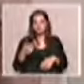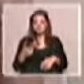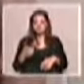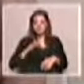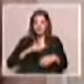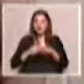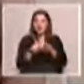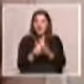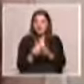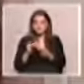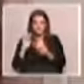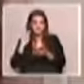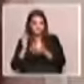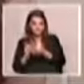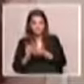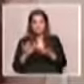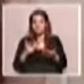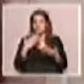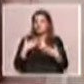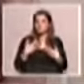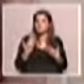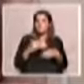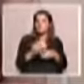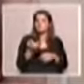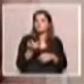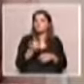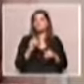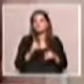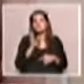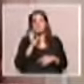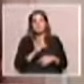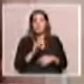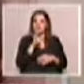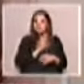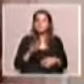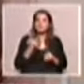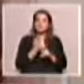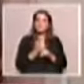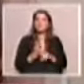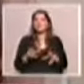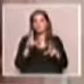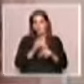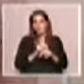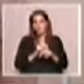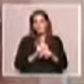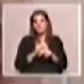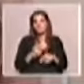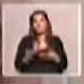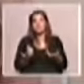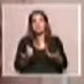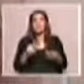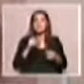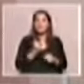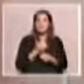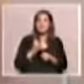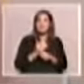no queijo final. E, portanto, isso limita-nos um pouco à aplicação da inovação e deixa-nos a margem de